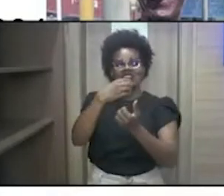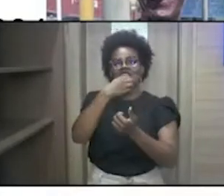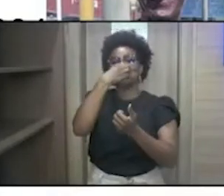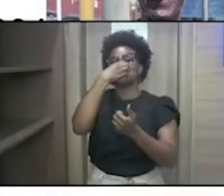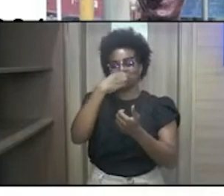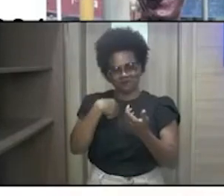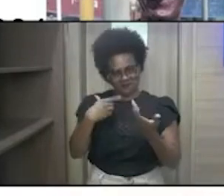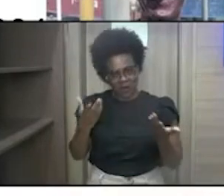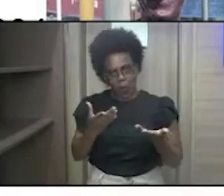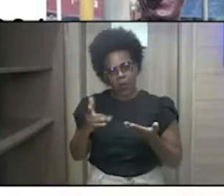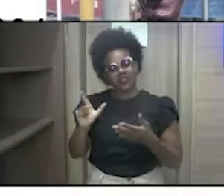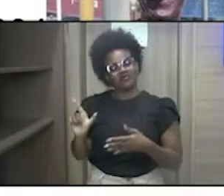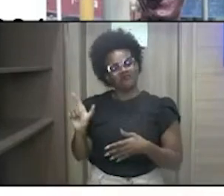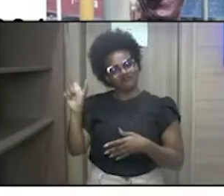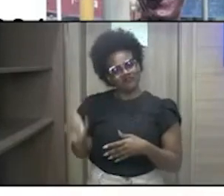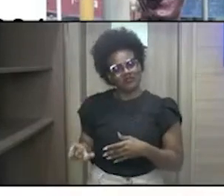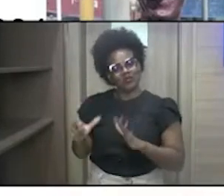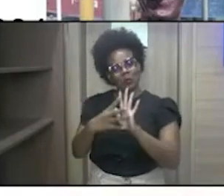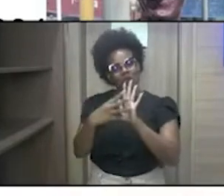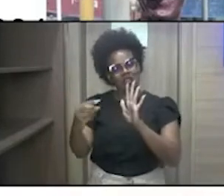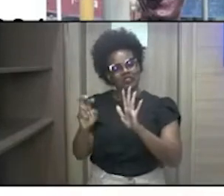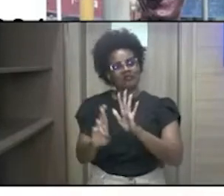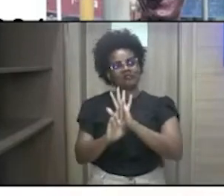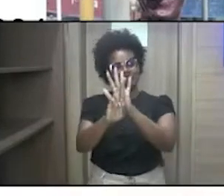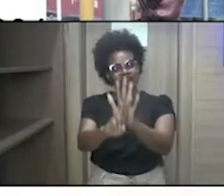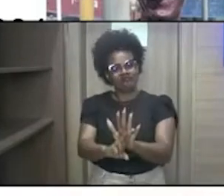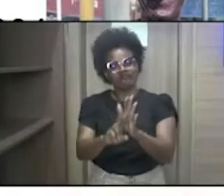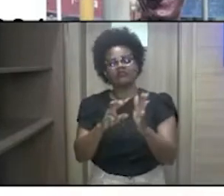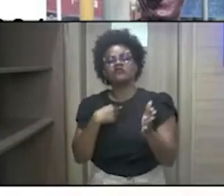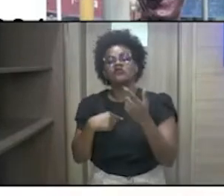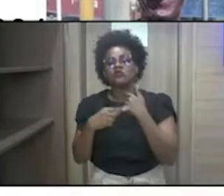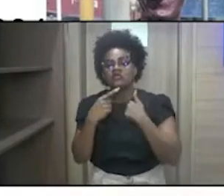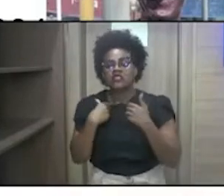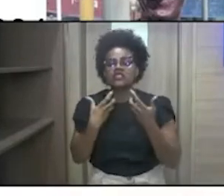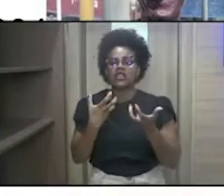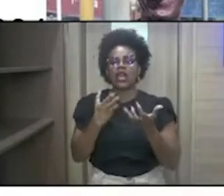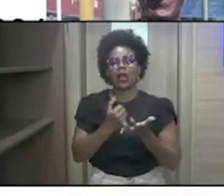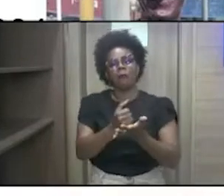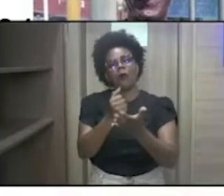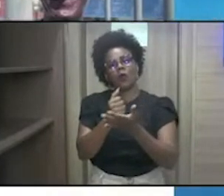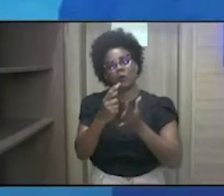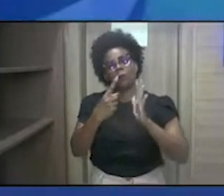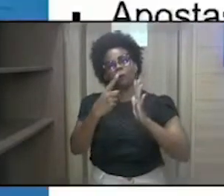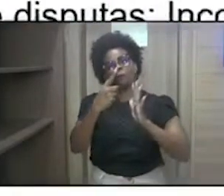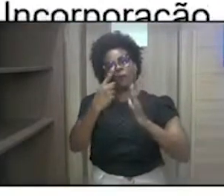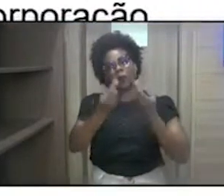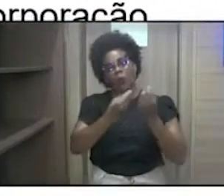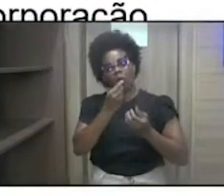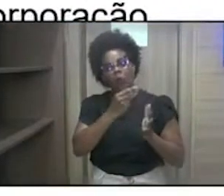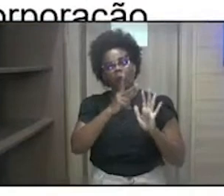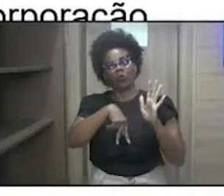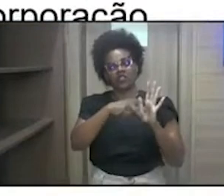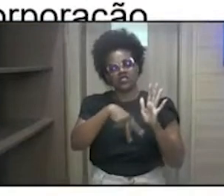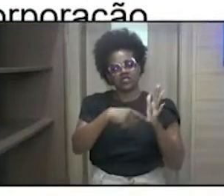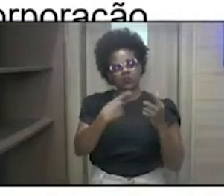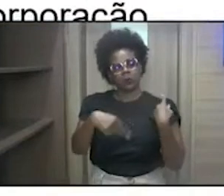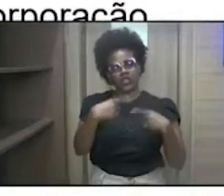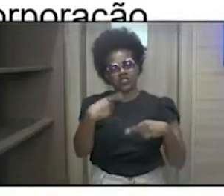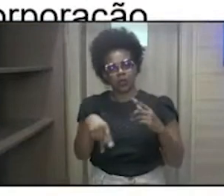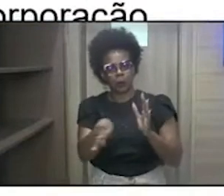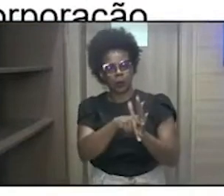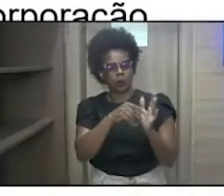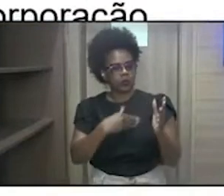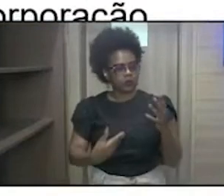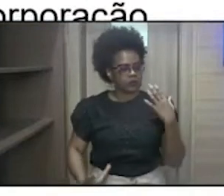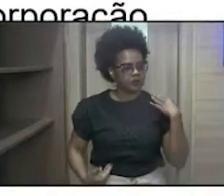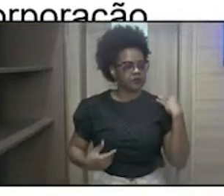ele representa, né, nosso interesse e nossa vontade de poder contribuir com essa política. Como então serão